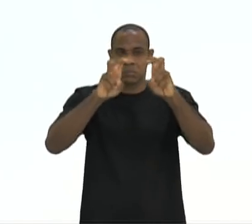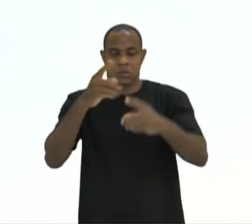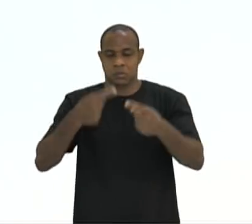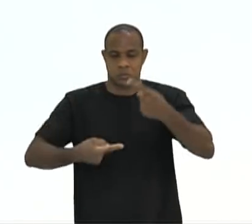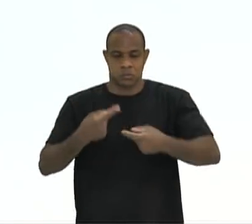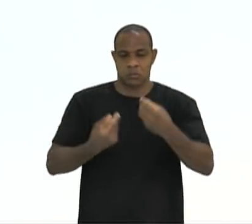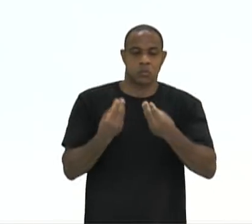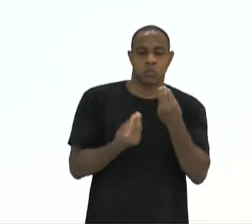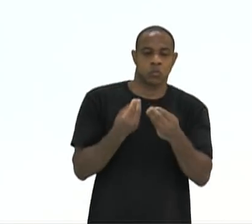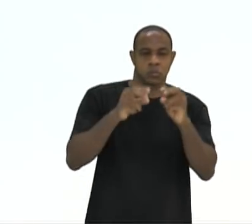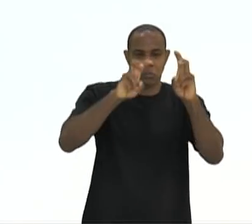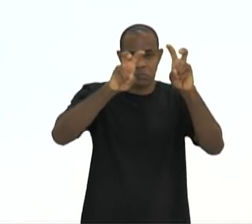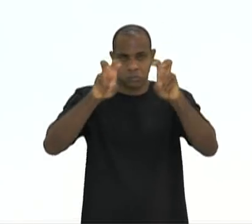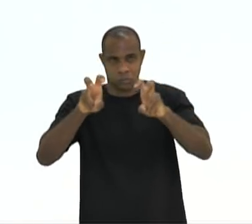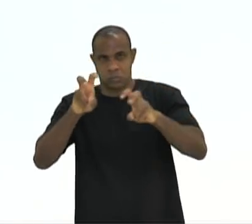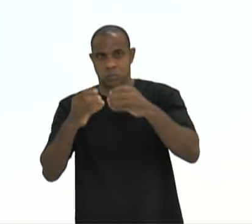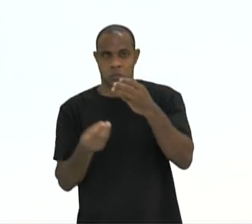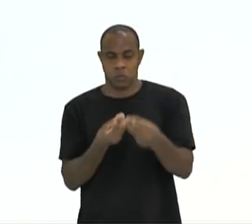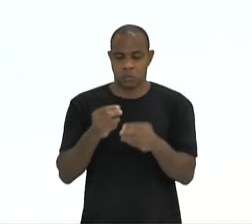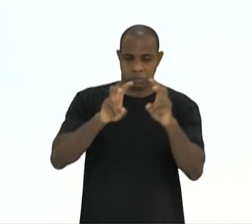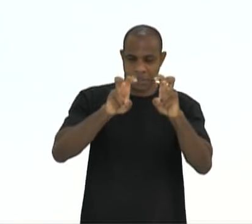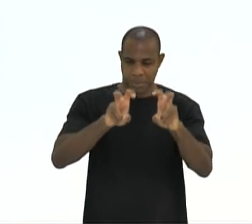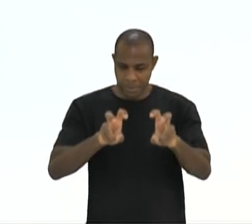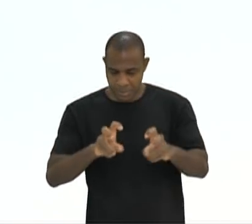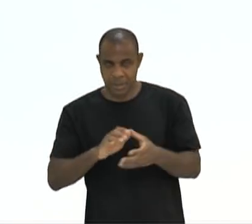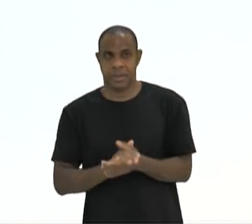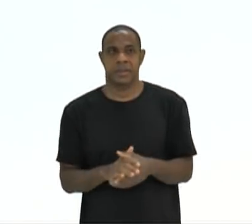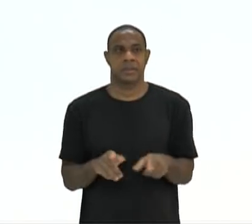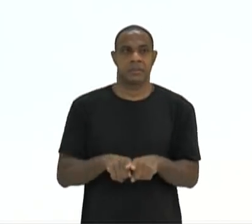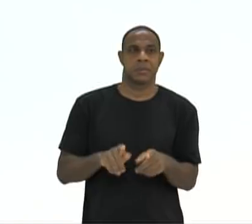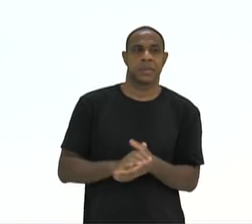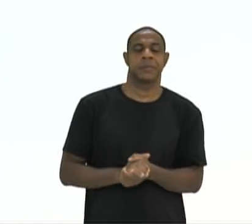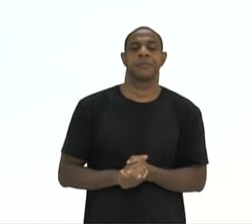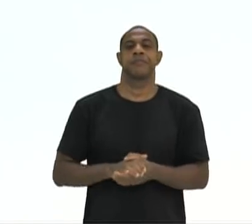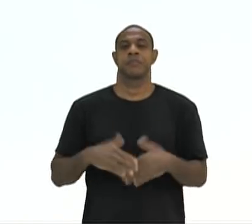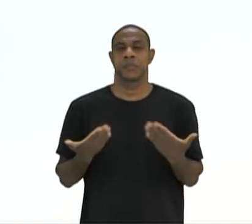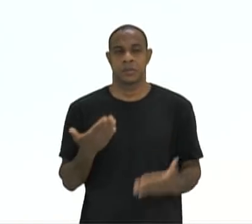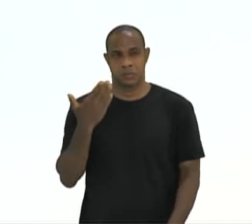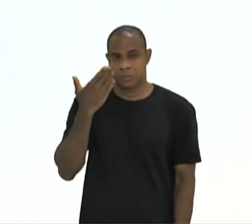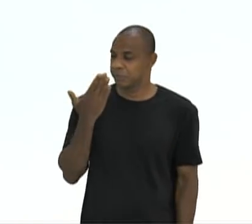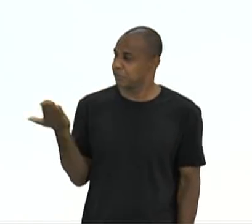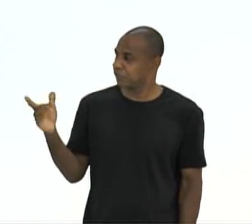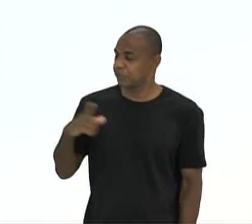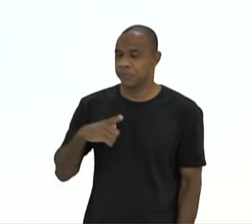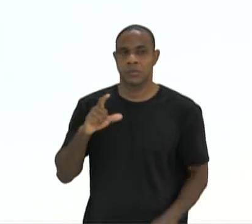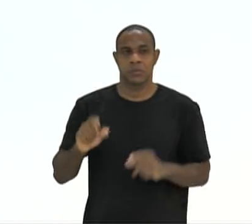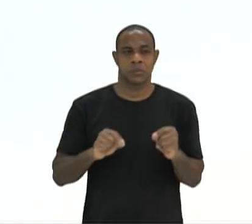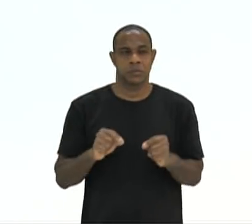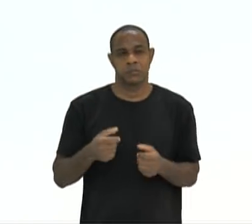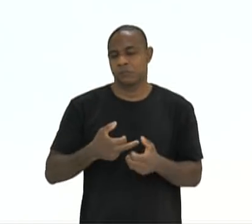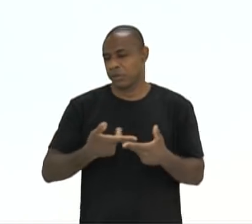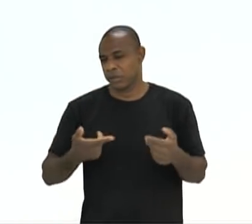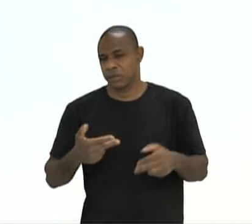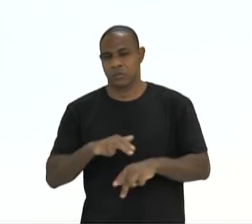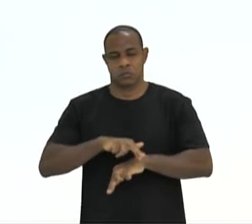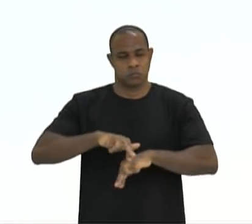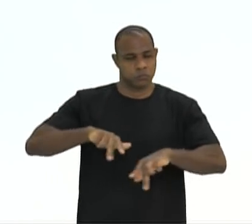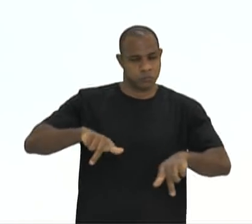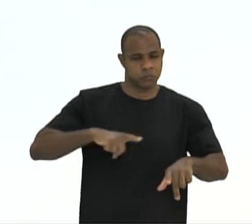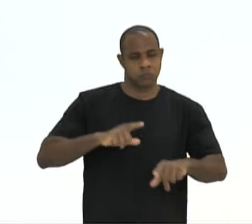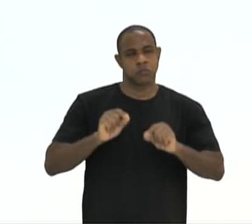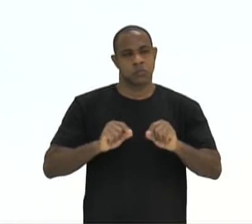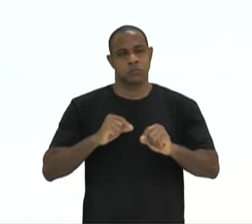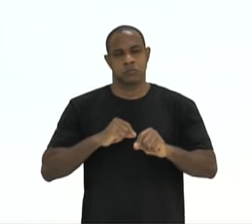os elementos composicionais para a produção de um resumo. Então, temos aí bastante coisa para a aula de hoje, que